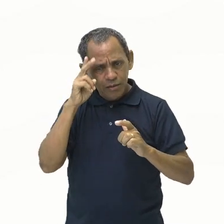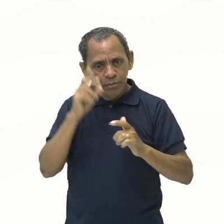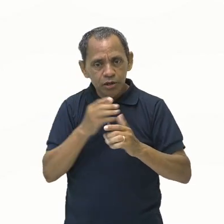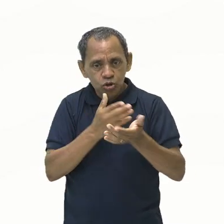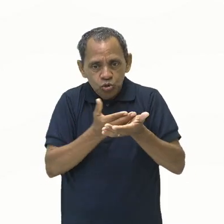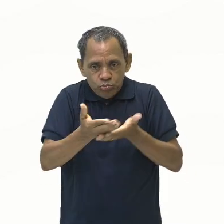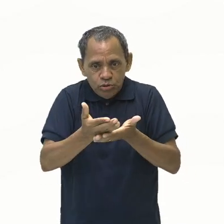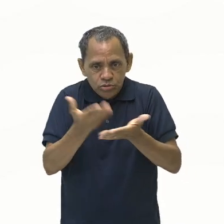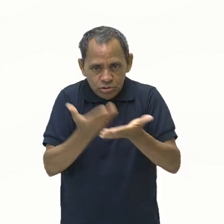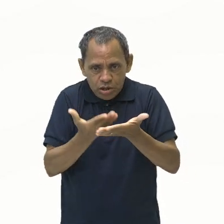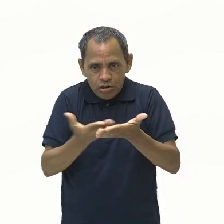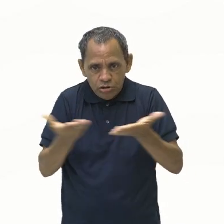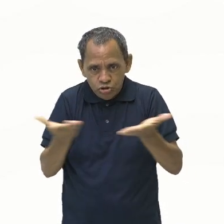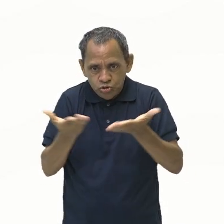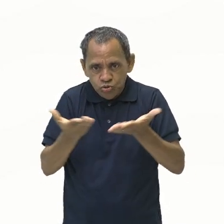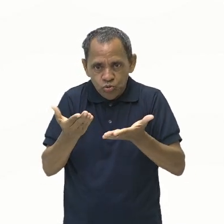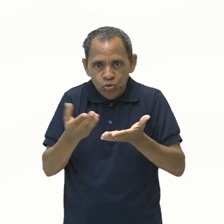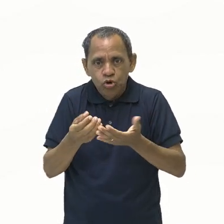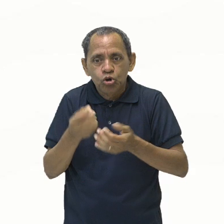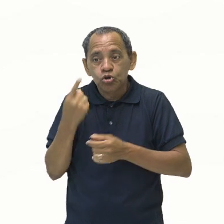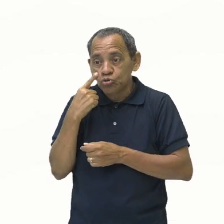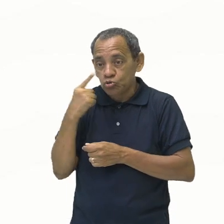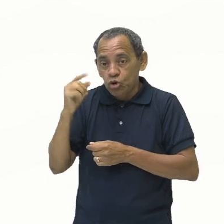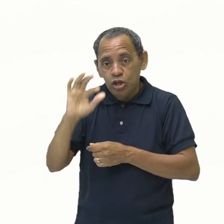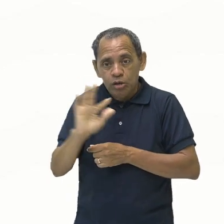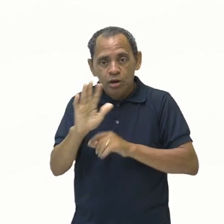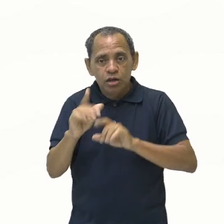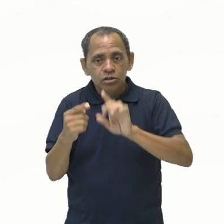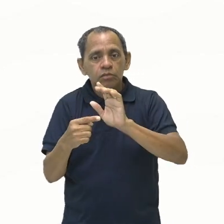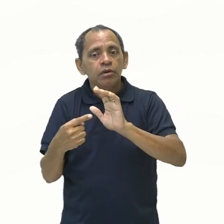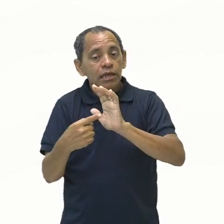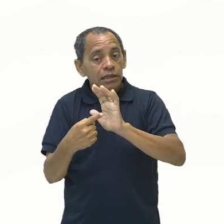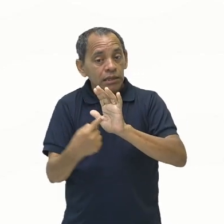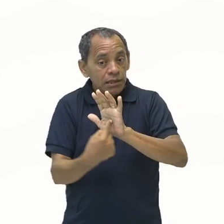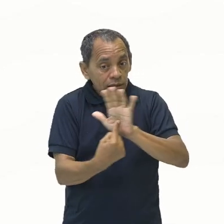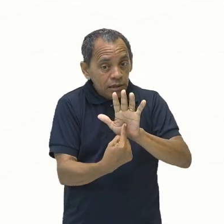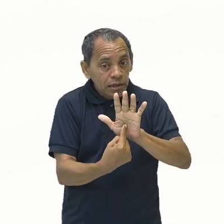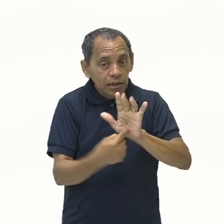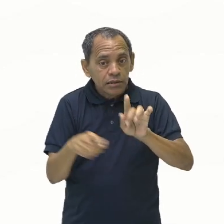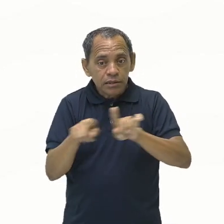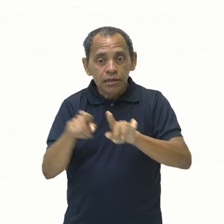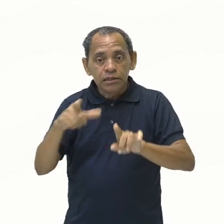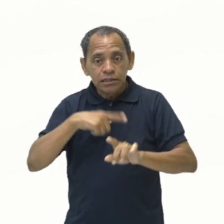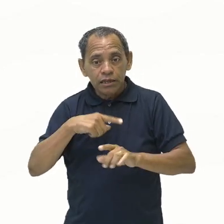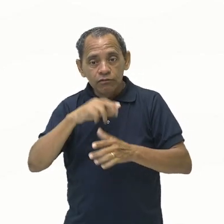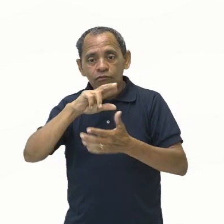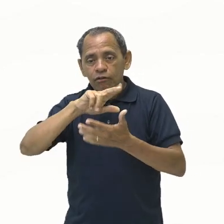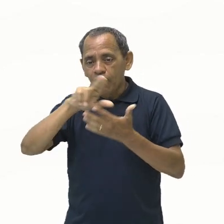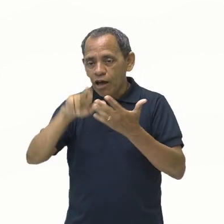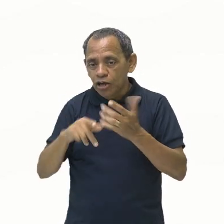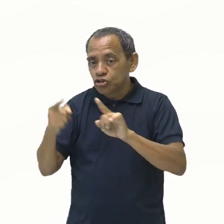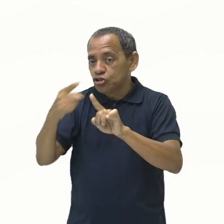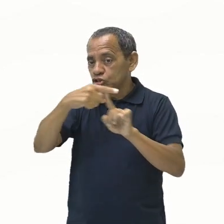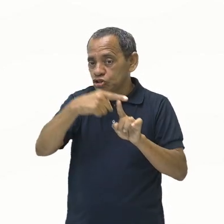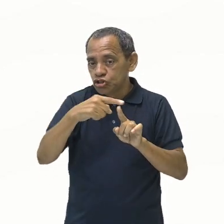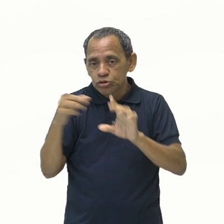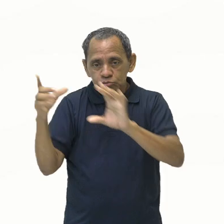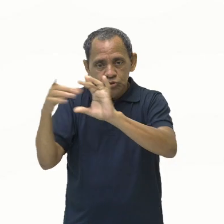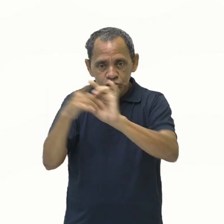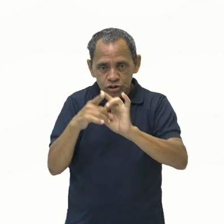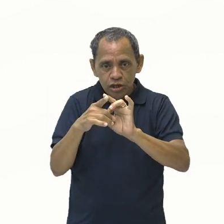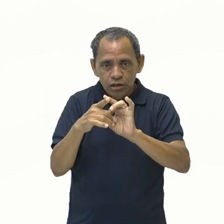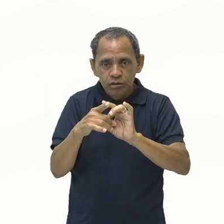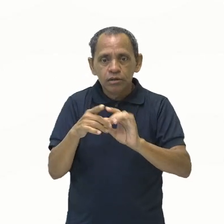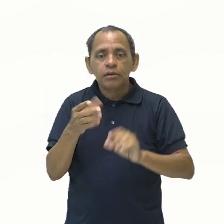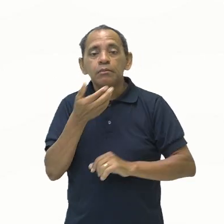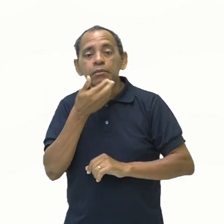confundir. Então, existem tipos de cadeias, né? Então, é melhor a gente trabalhar com a fórmula estrutural condensada e existe